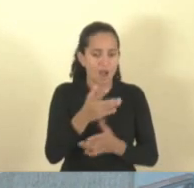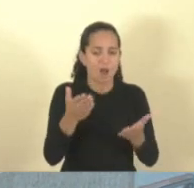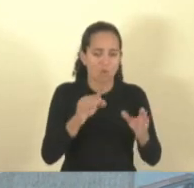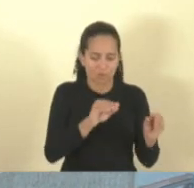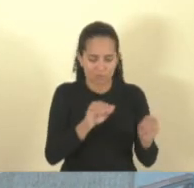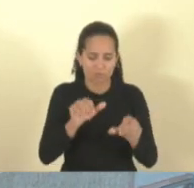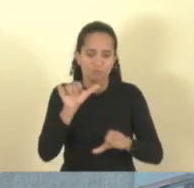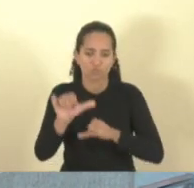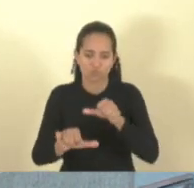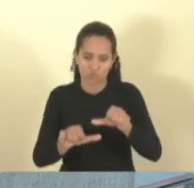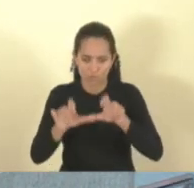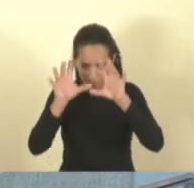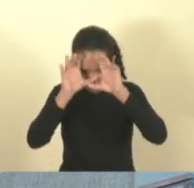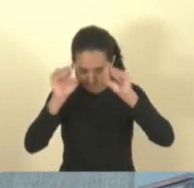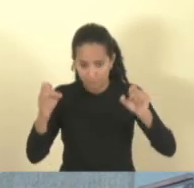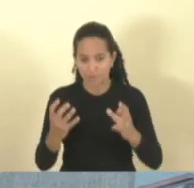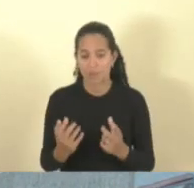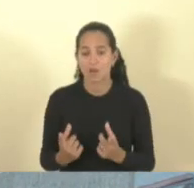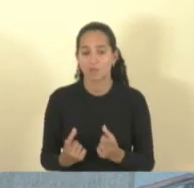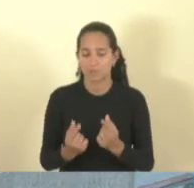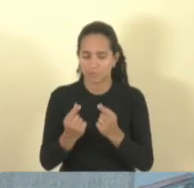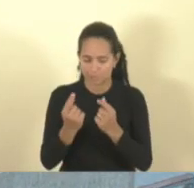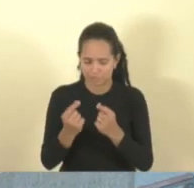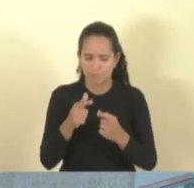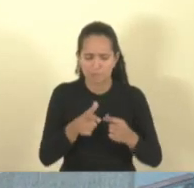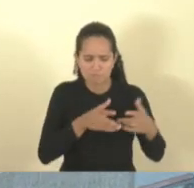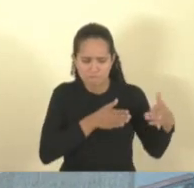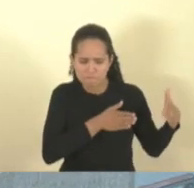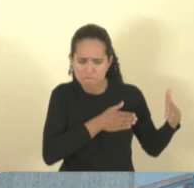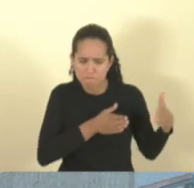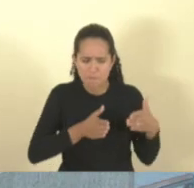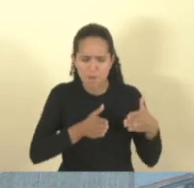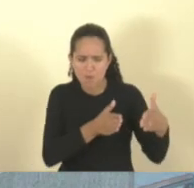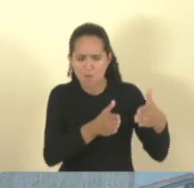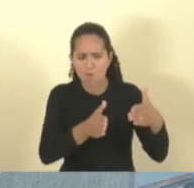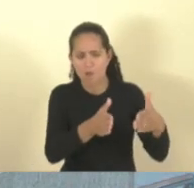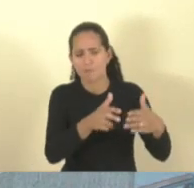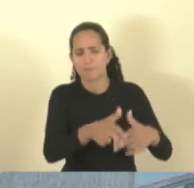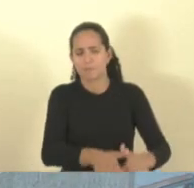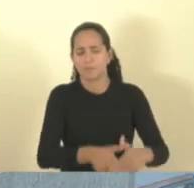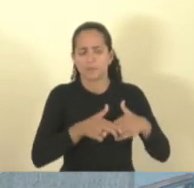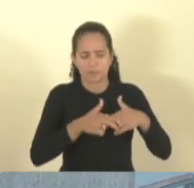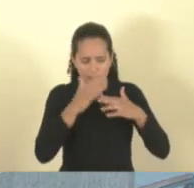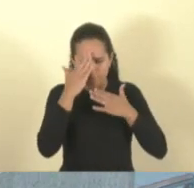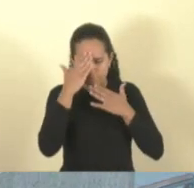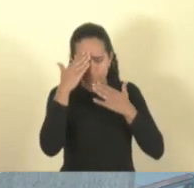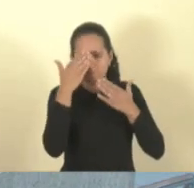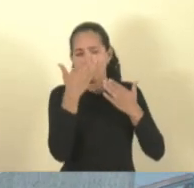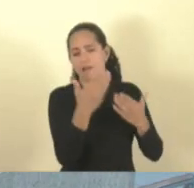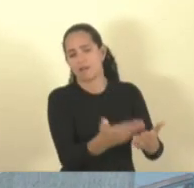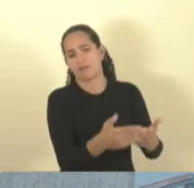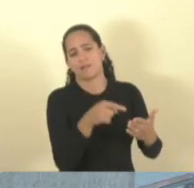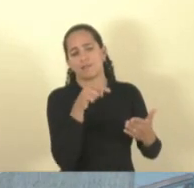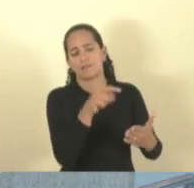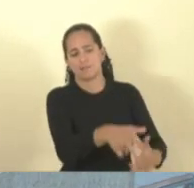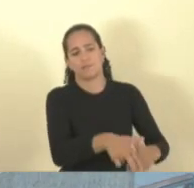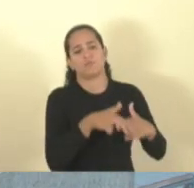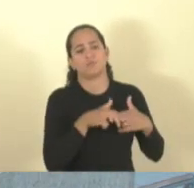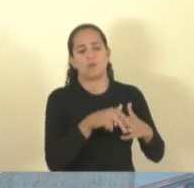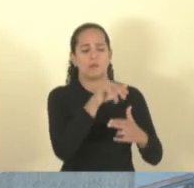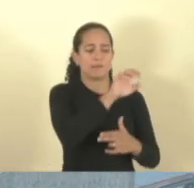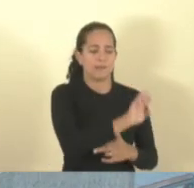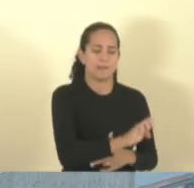eu conquistei até chegar ao Tribunal de Contas, eu devo essa carreira maravilhosa. Uma carreira que faz com que a gente